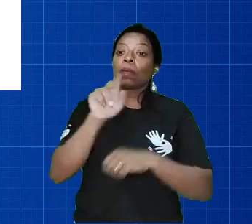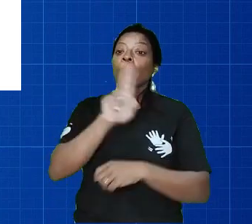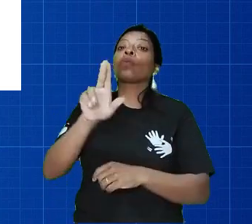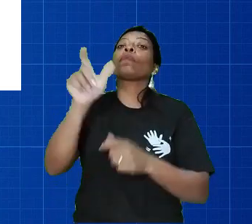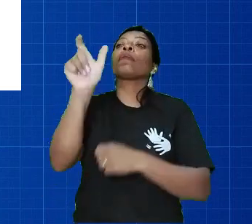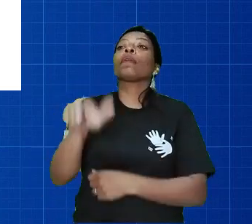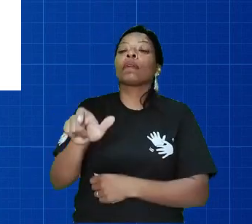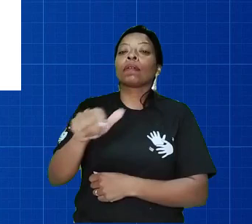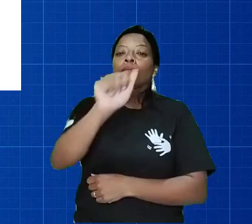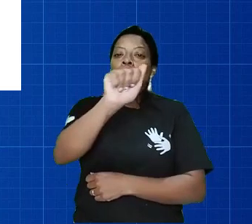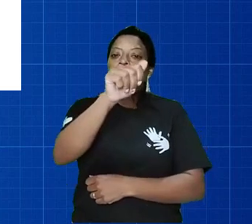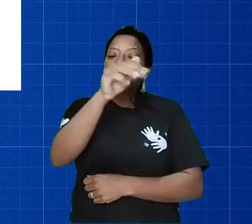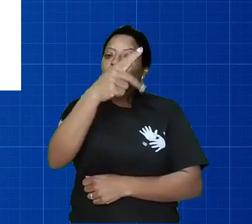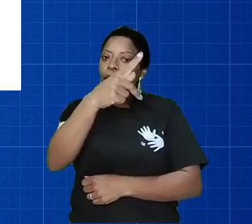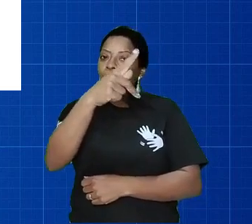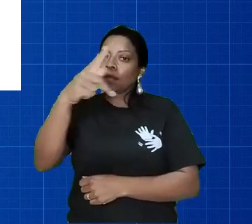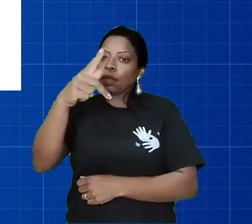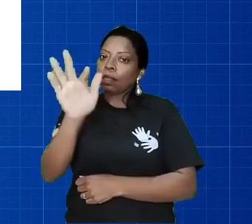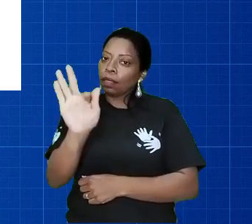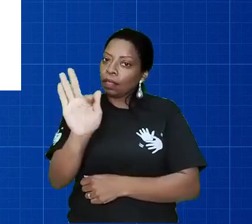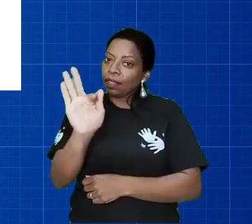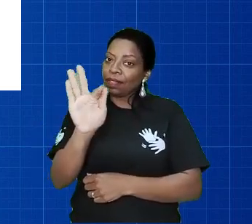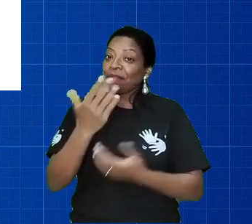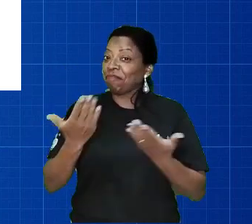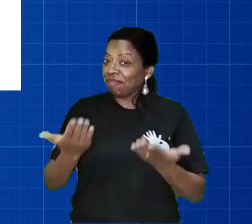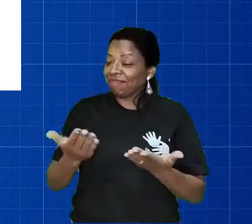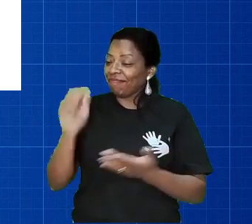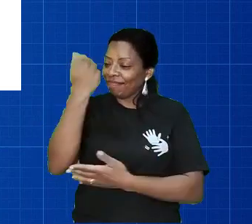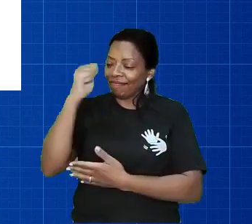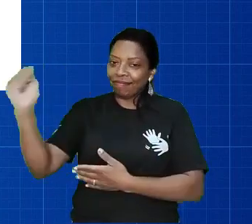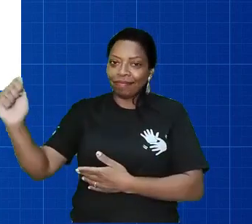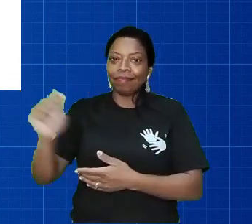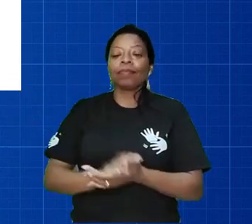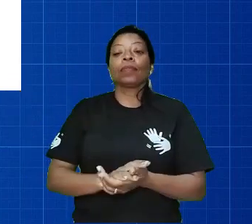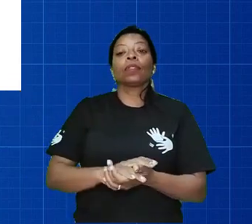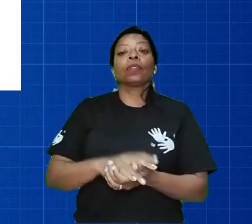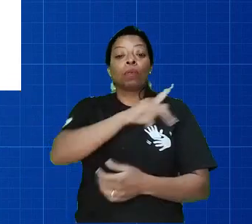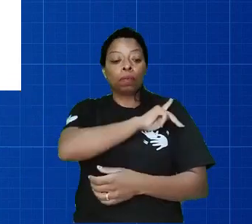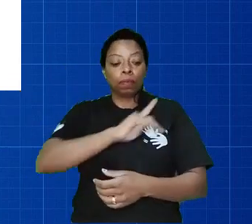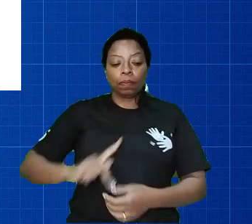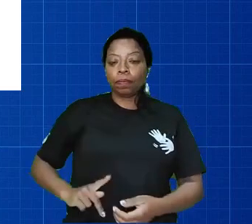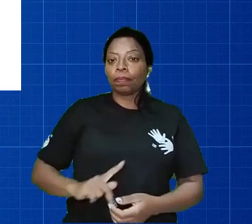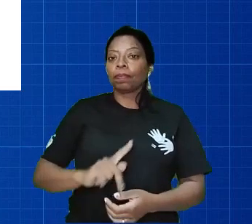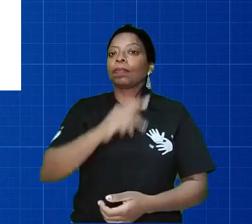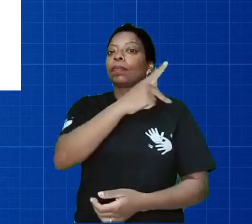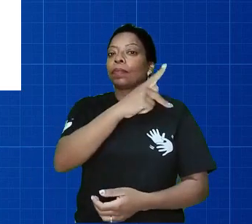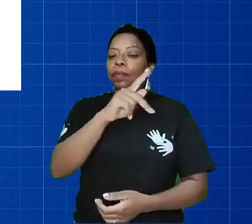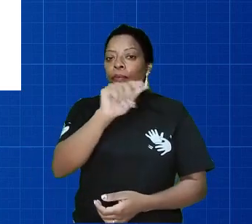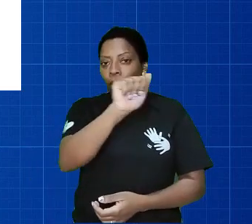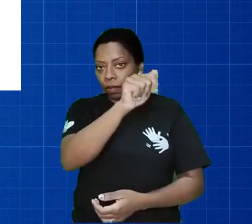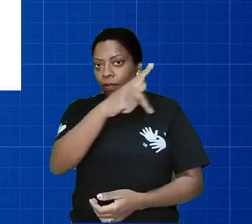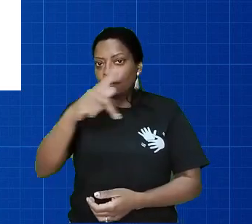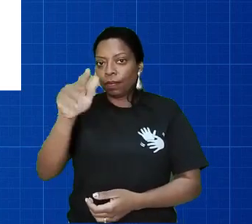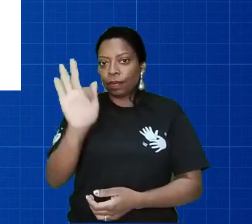da PPF e ela é gerida, então, pelo presidente da PPF e